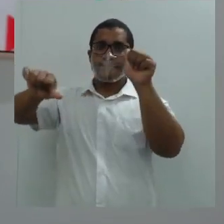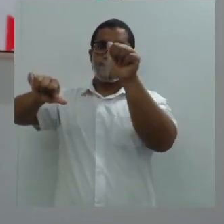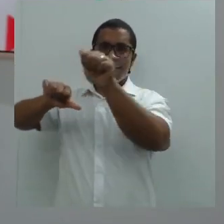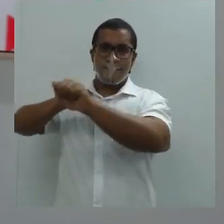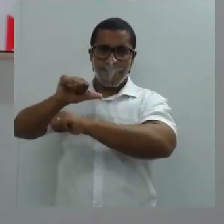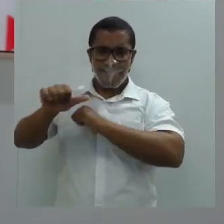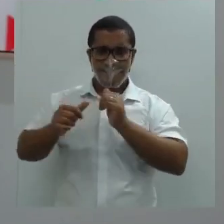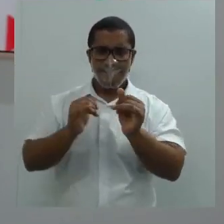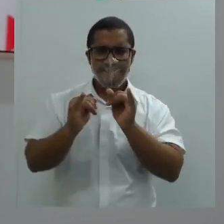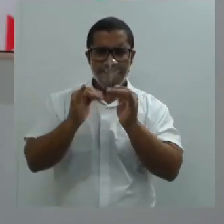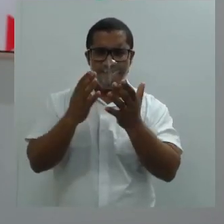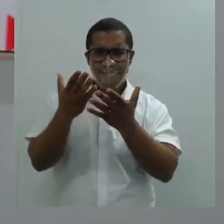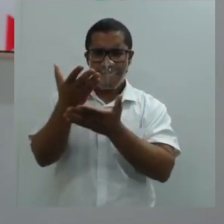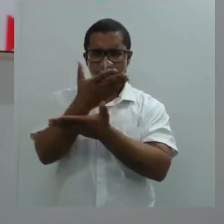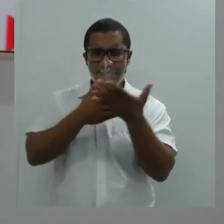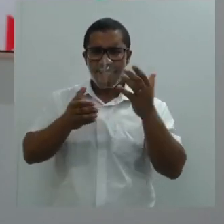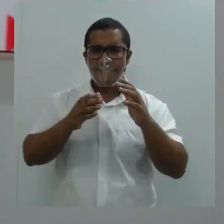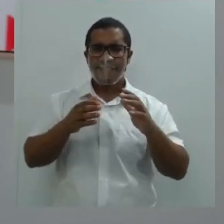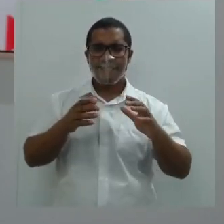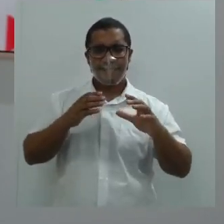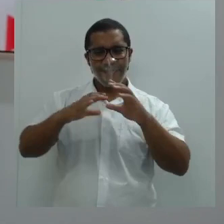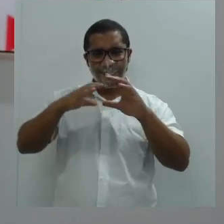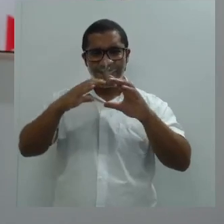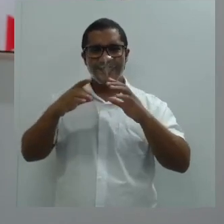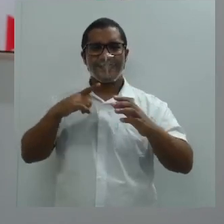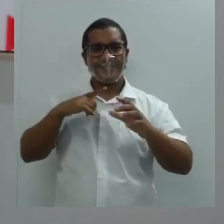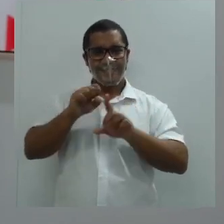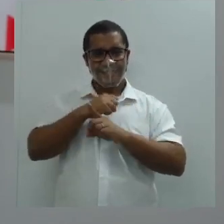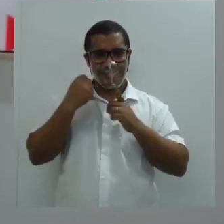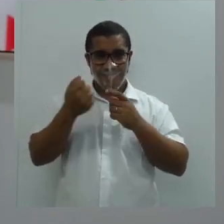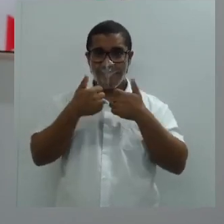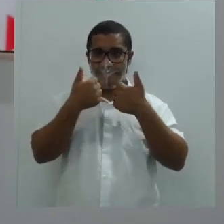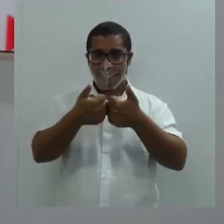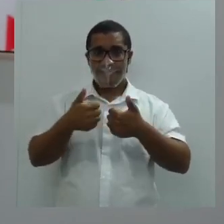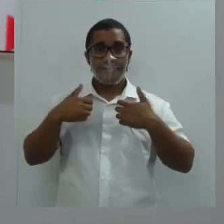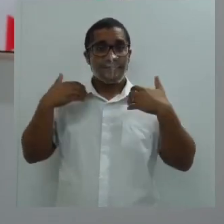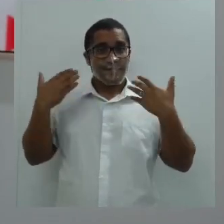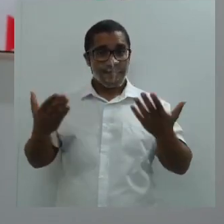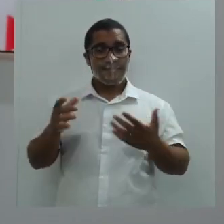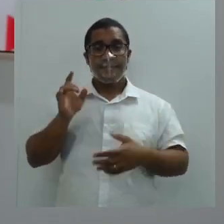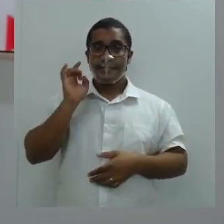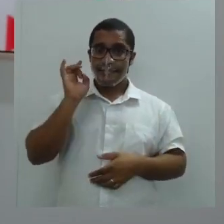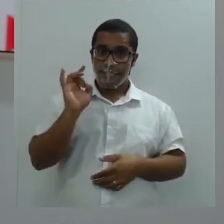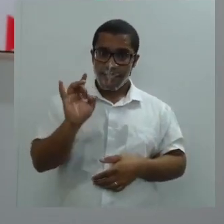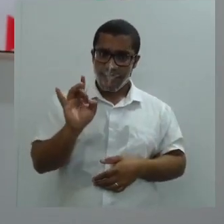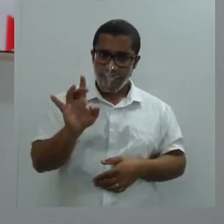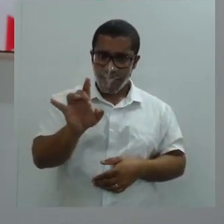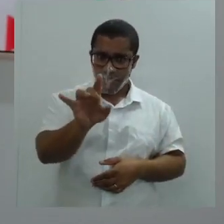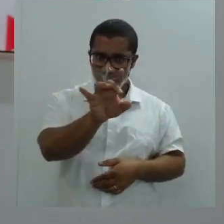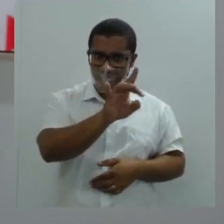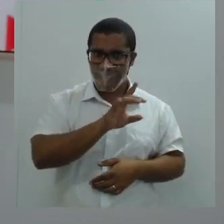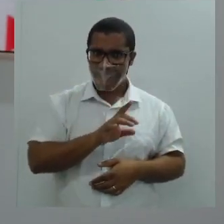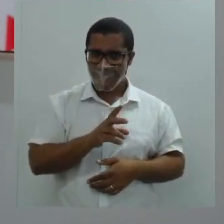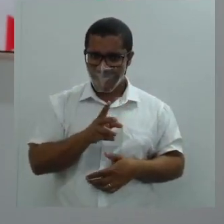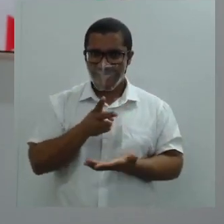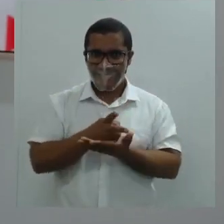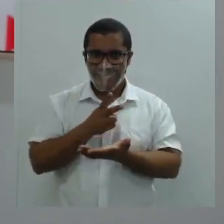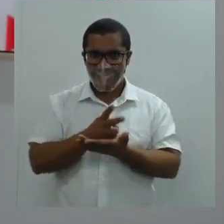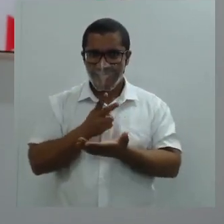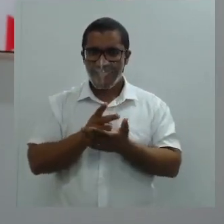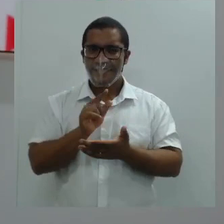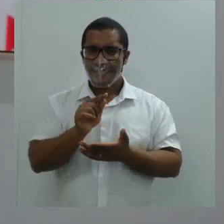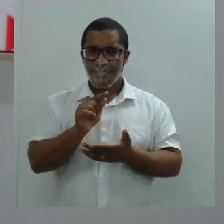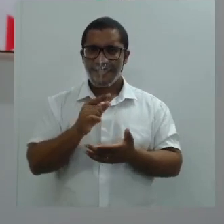nas interações sociais, tá certo? Então que cada um de nós possamos sempre estar